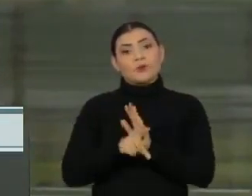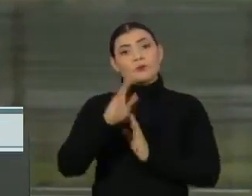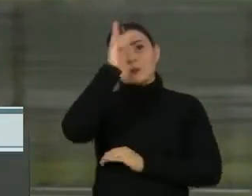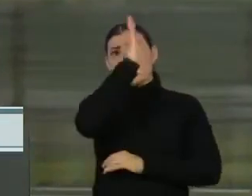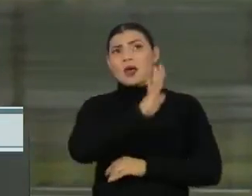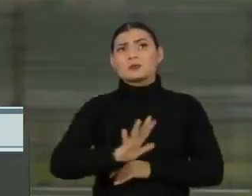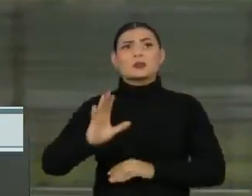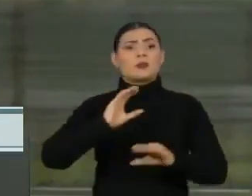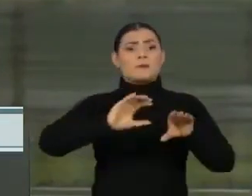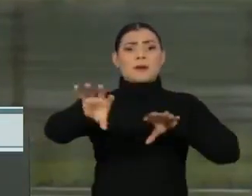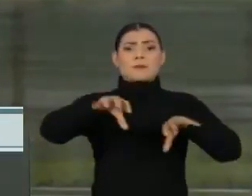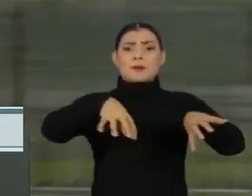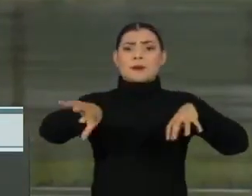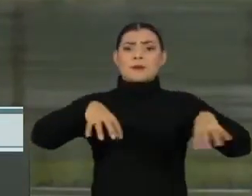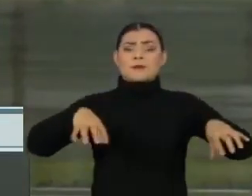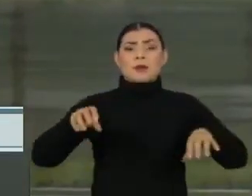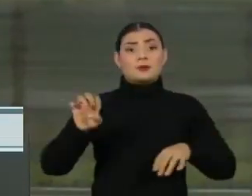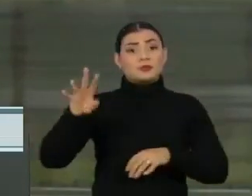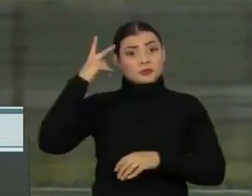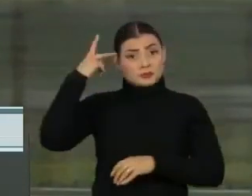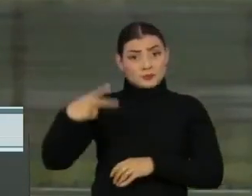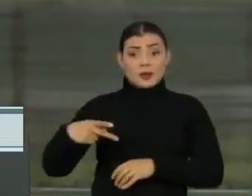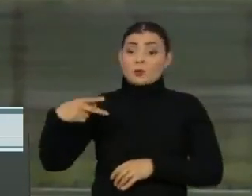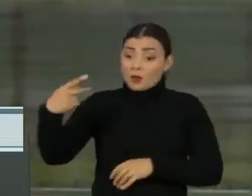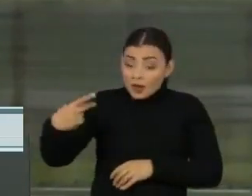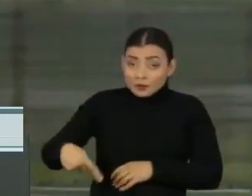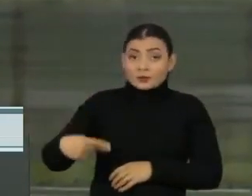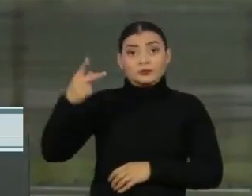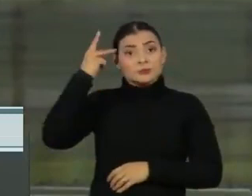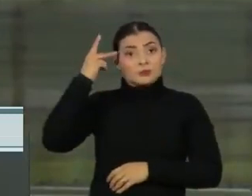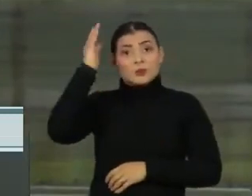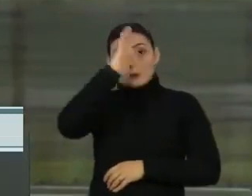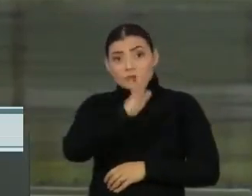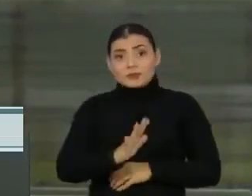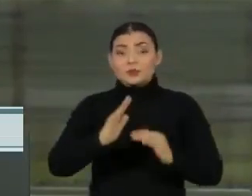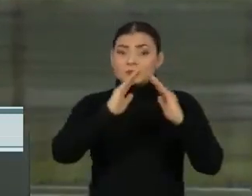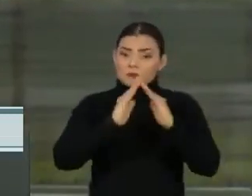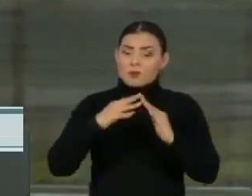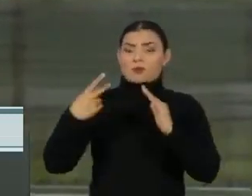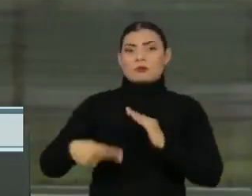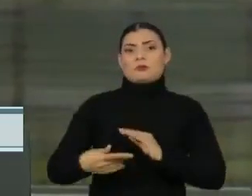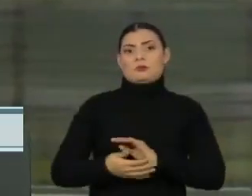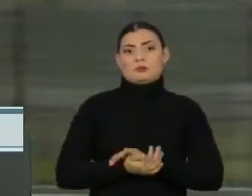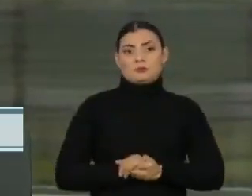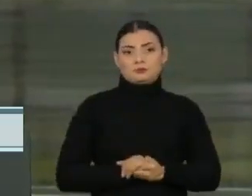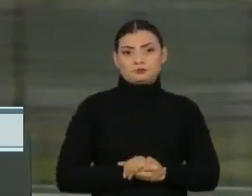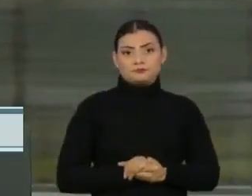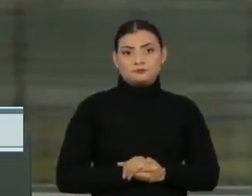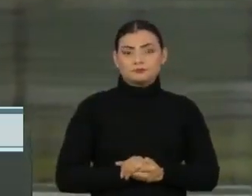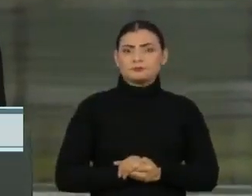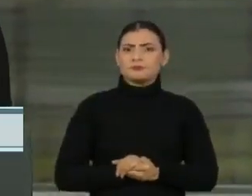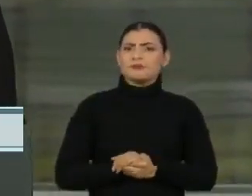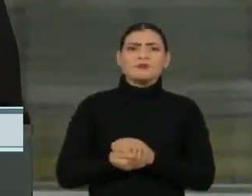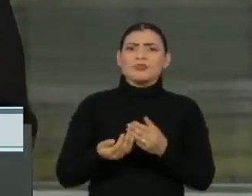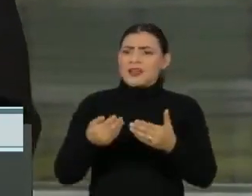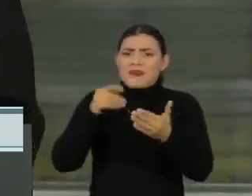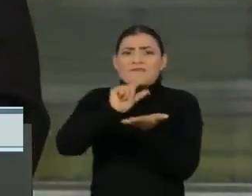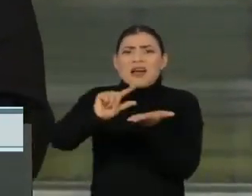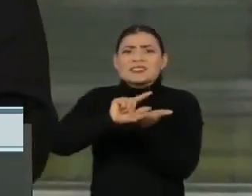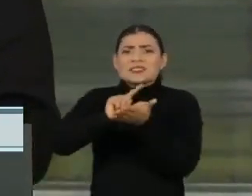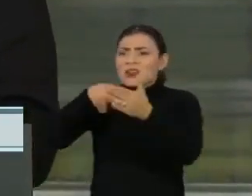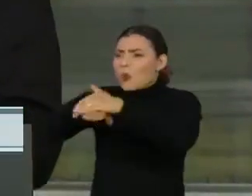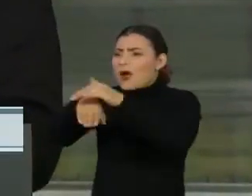brasileiros que vivem em São Paulo, aos paulistas e aos brasileiros que vivem aqui. É muita vacina guardada na